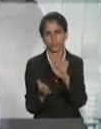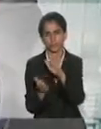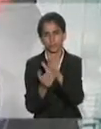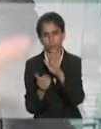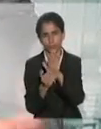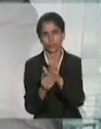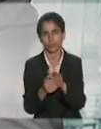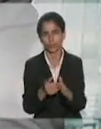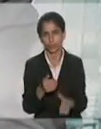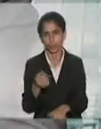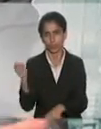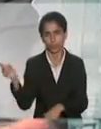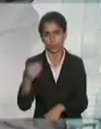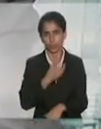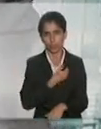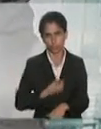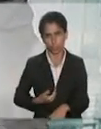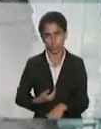tirando esse poder do Executivo,